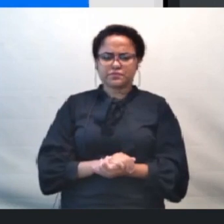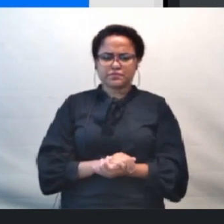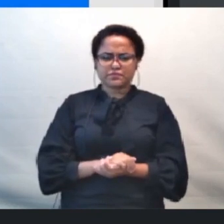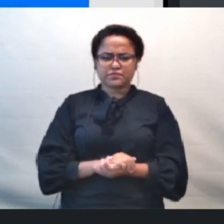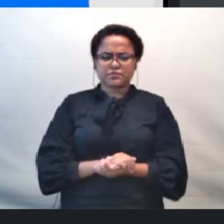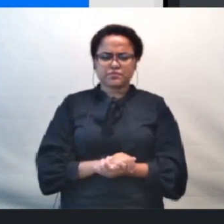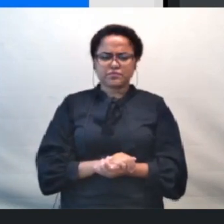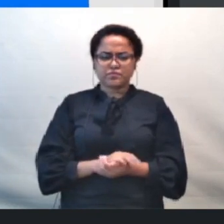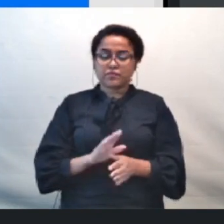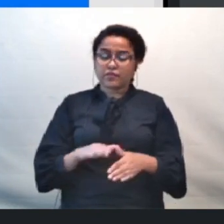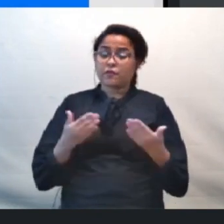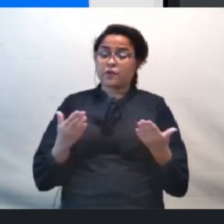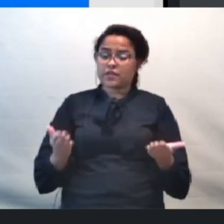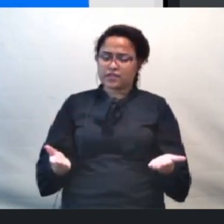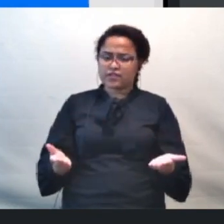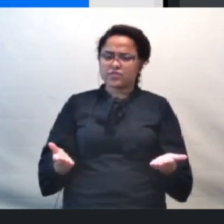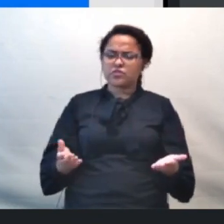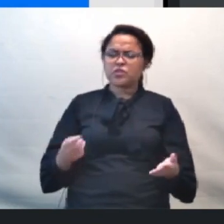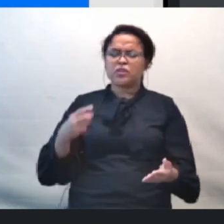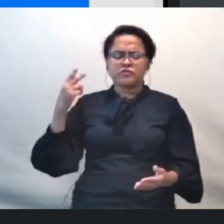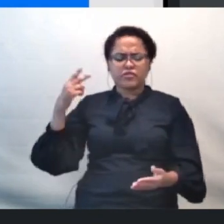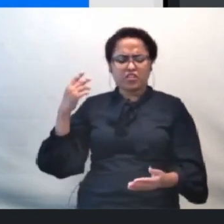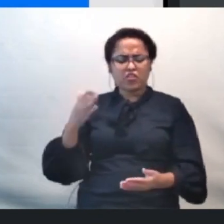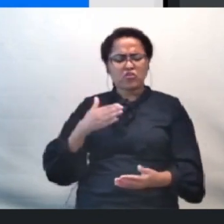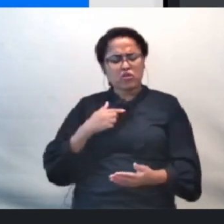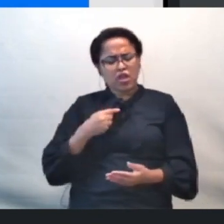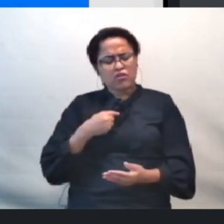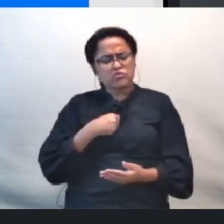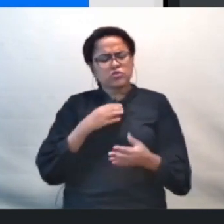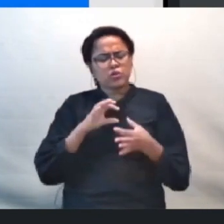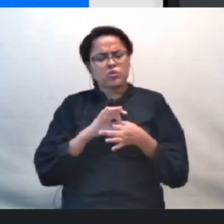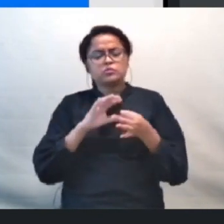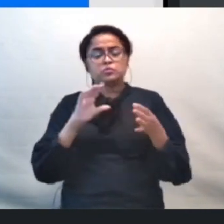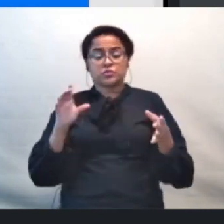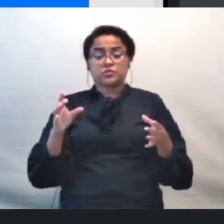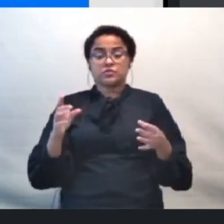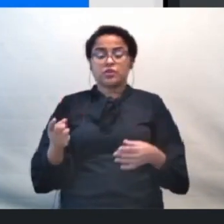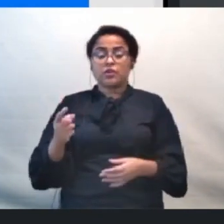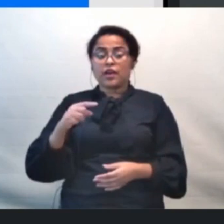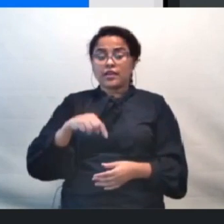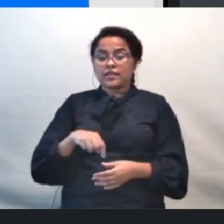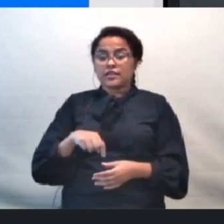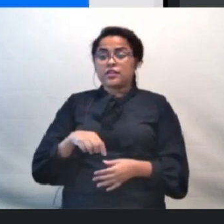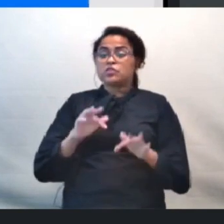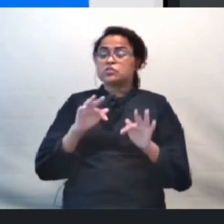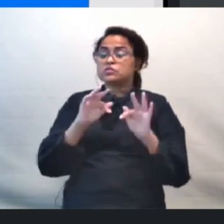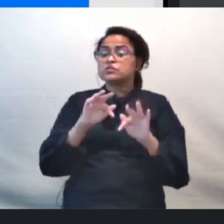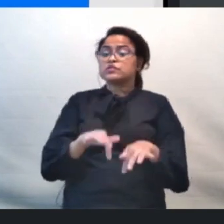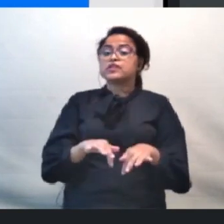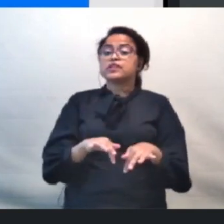É isso, vereador, fico à disposição. Aqui a gente finaliza